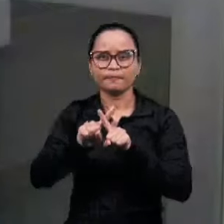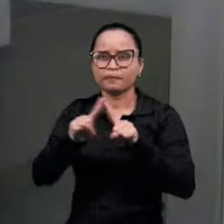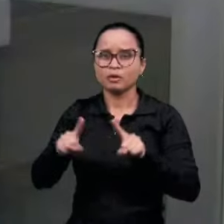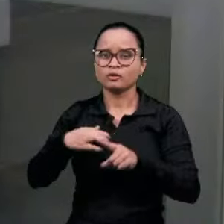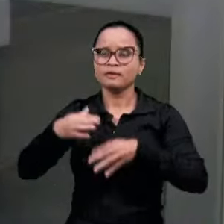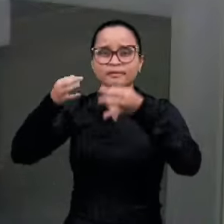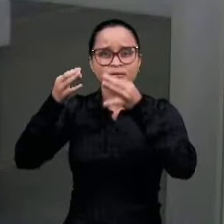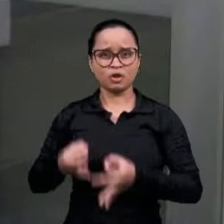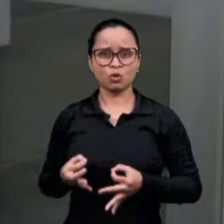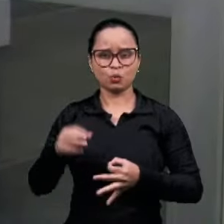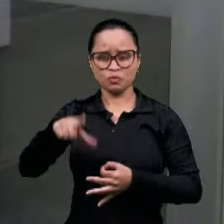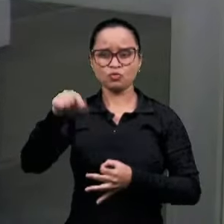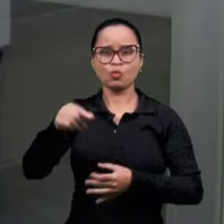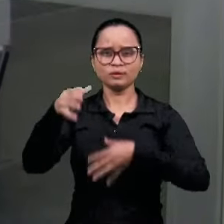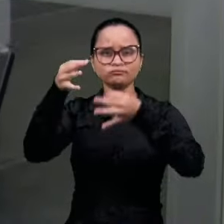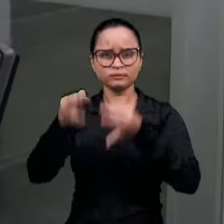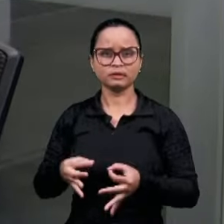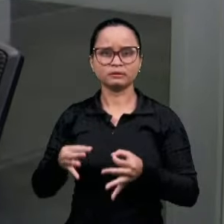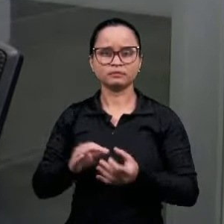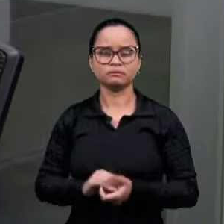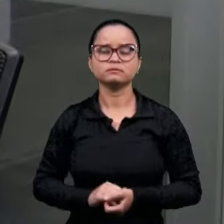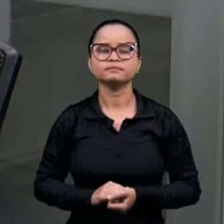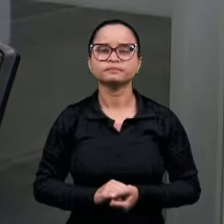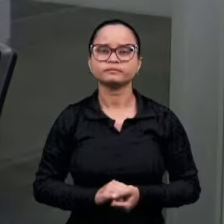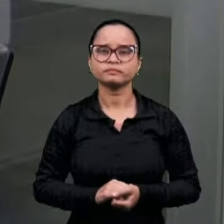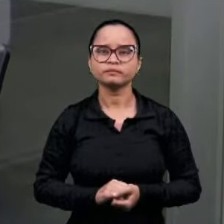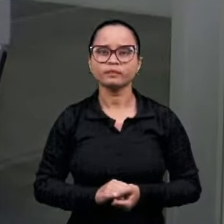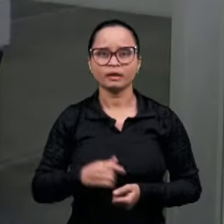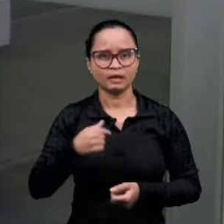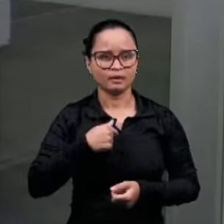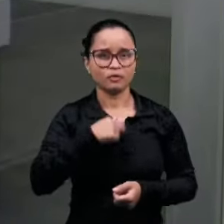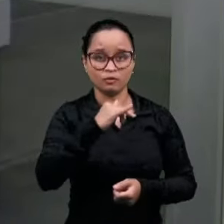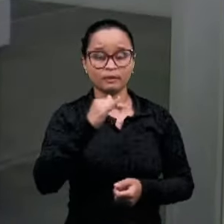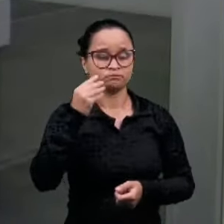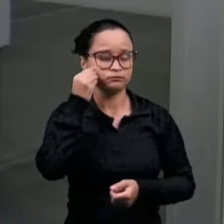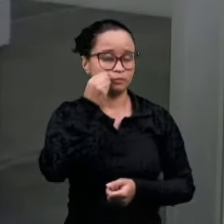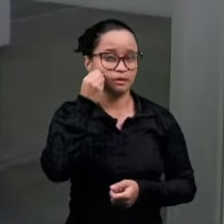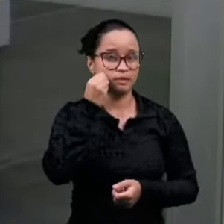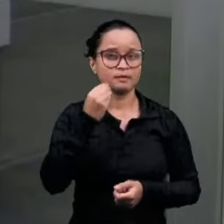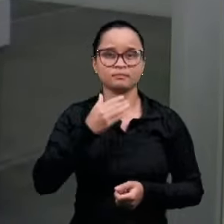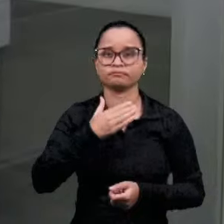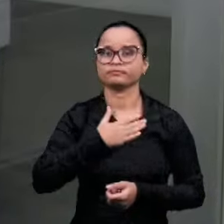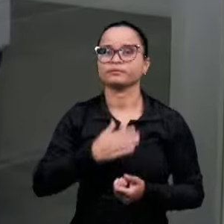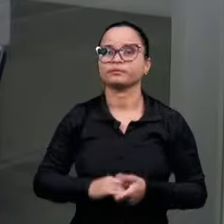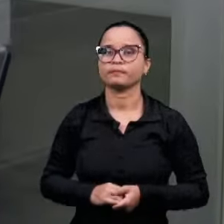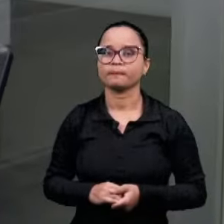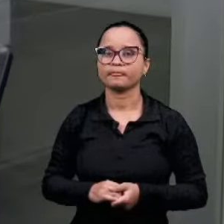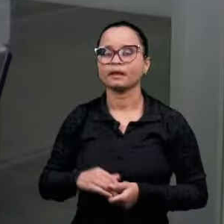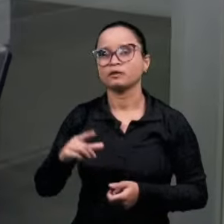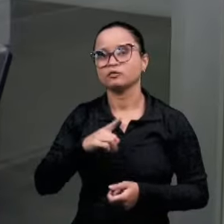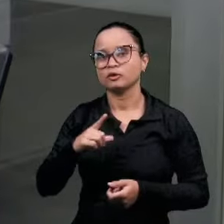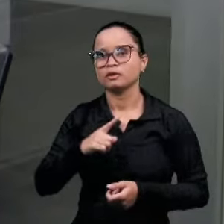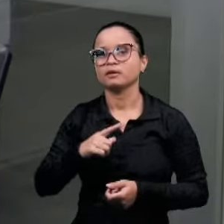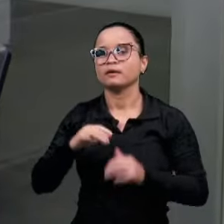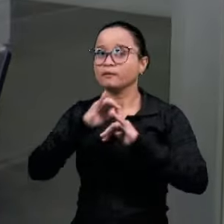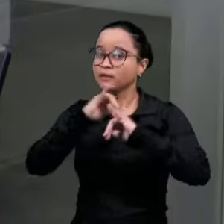Eu vou te contar uma experiência. Eu tinha de trazer uma palavra para umas professoras